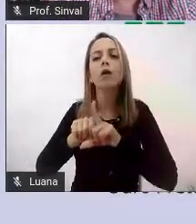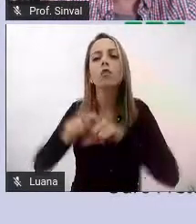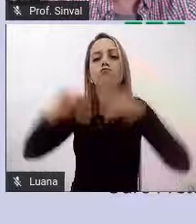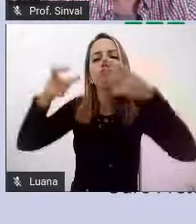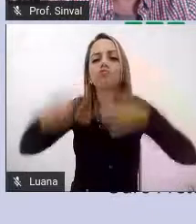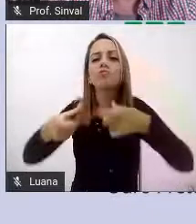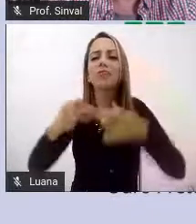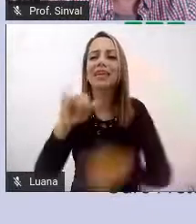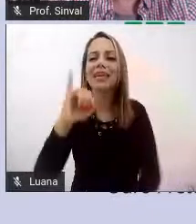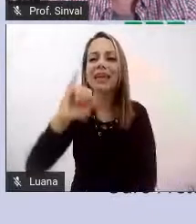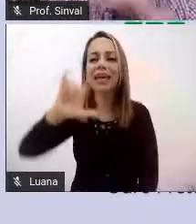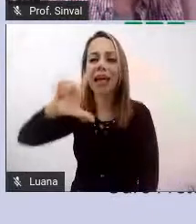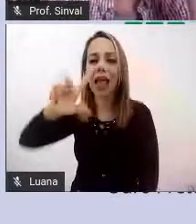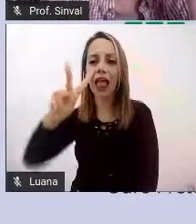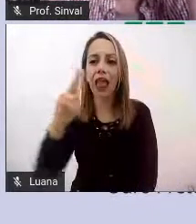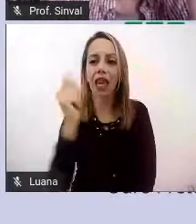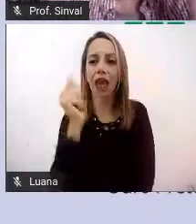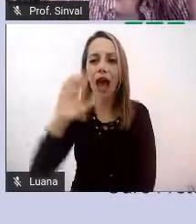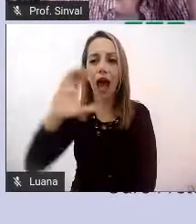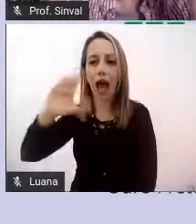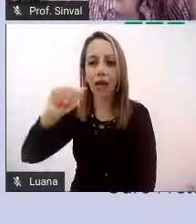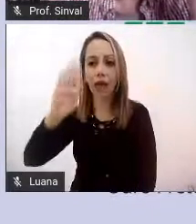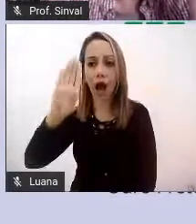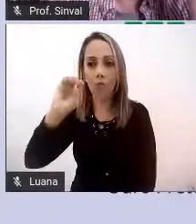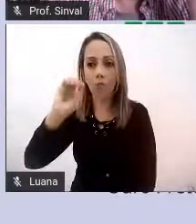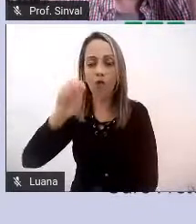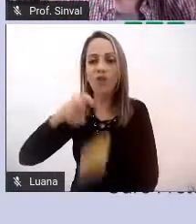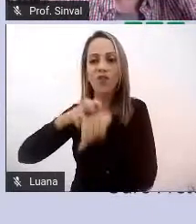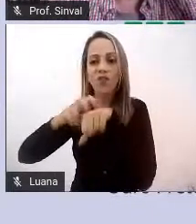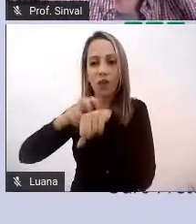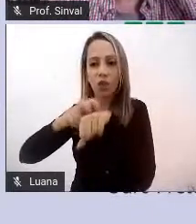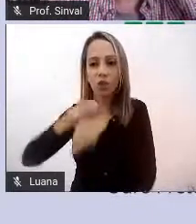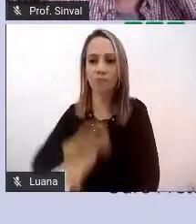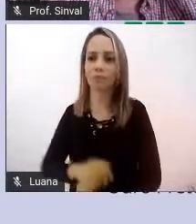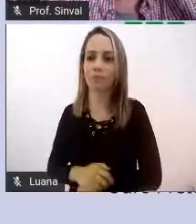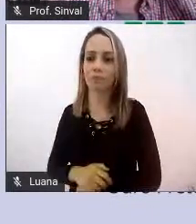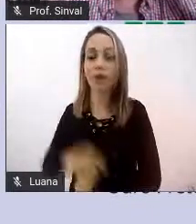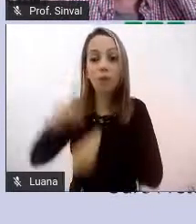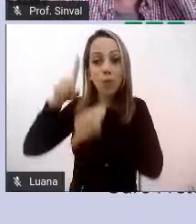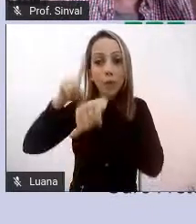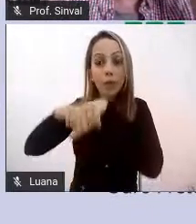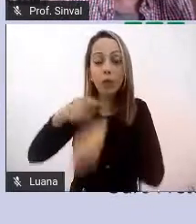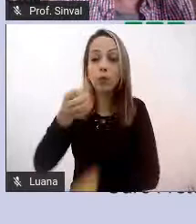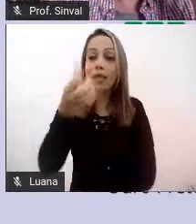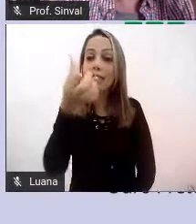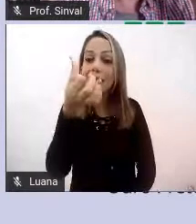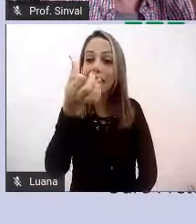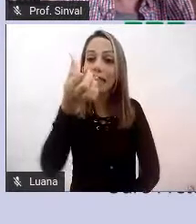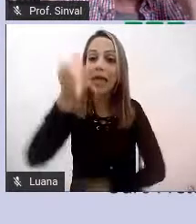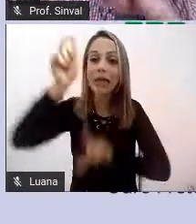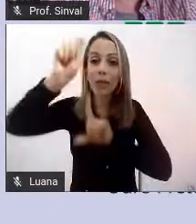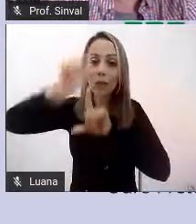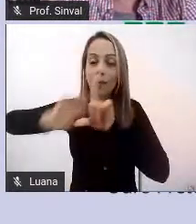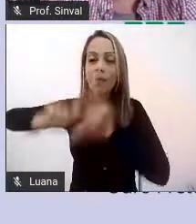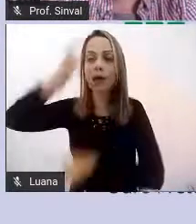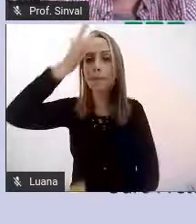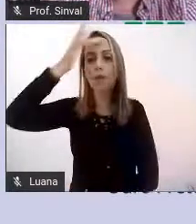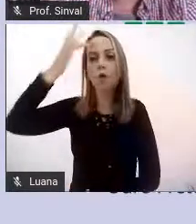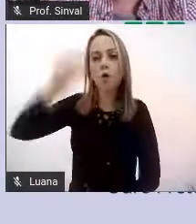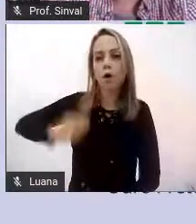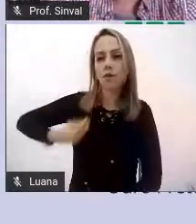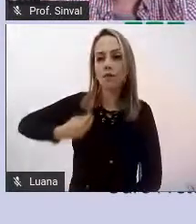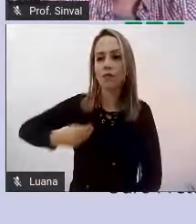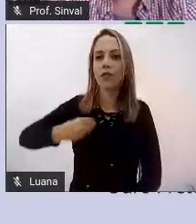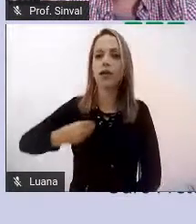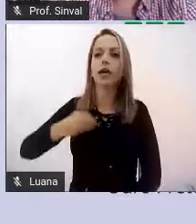Verde. Durante esse momento, então, a gente tem 6 meses em que as pessoas viviam no mar e uma das grandes